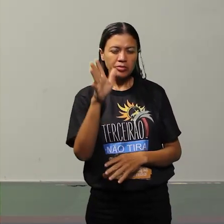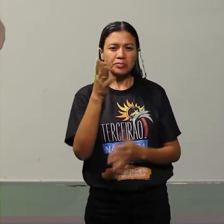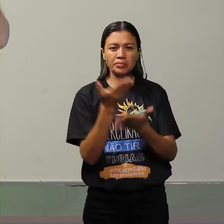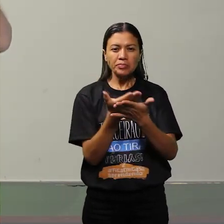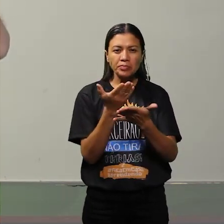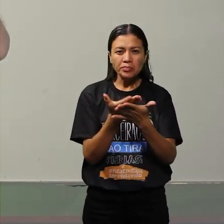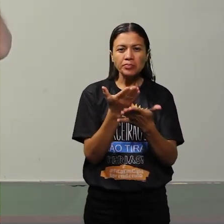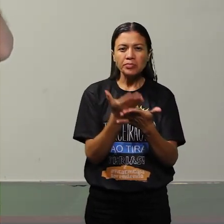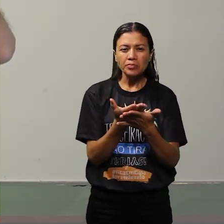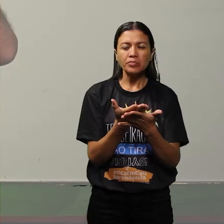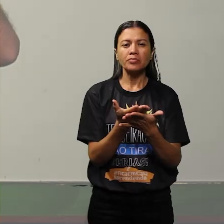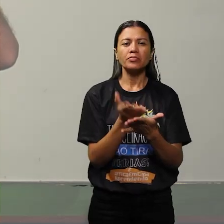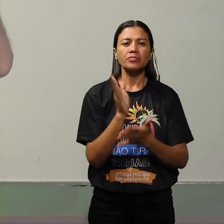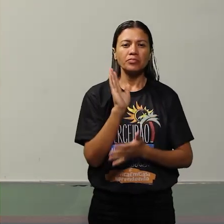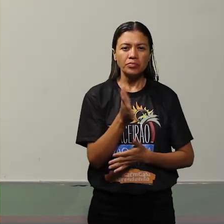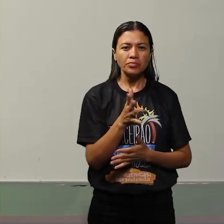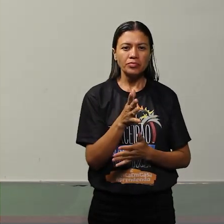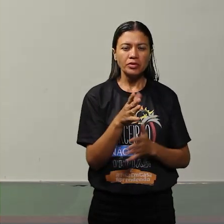a